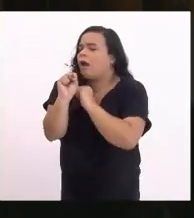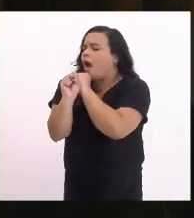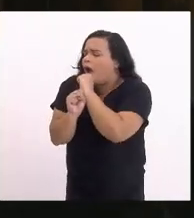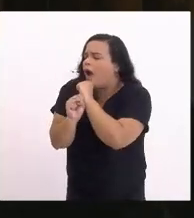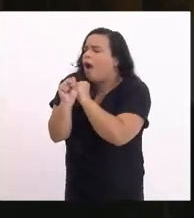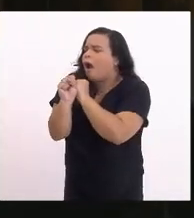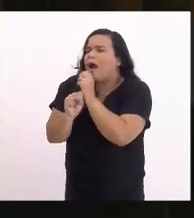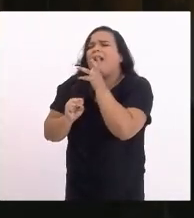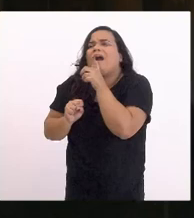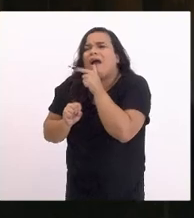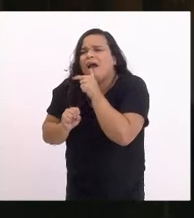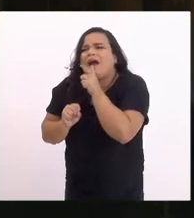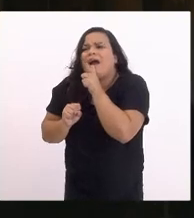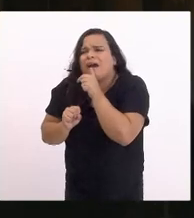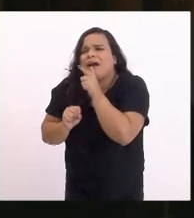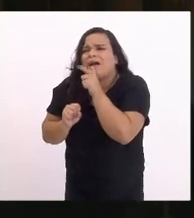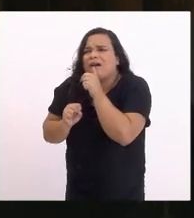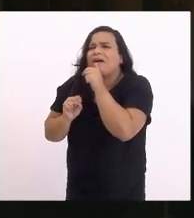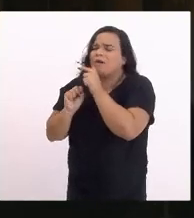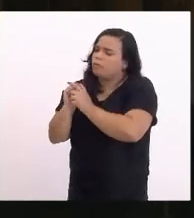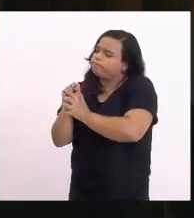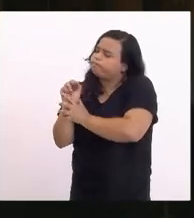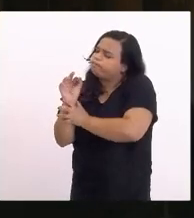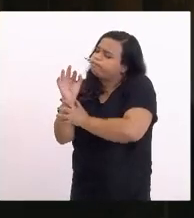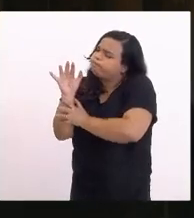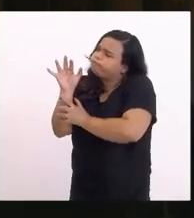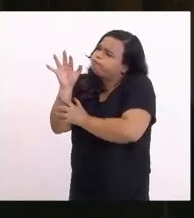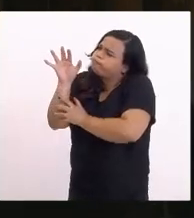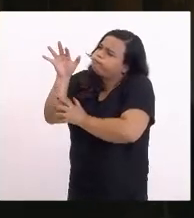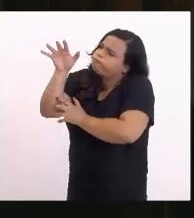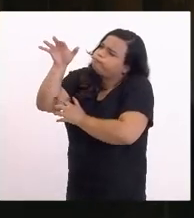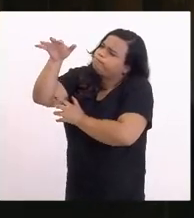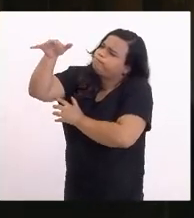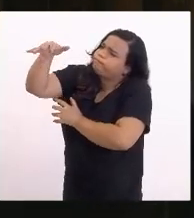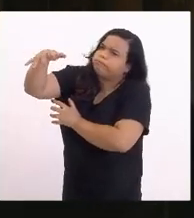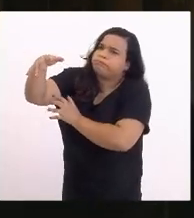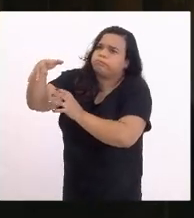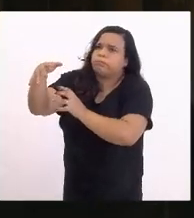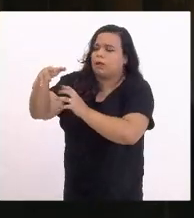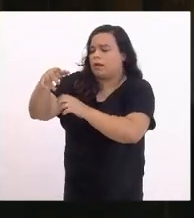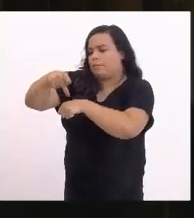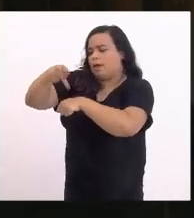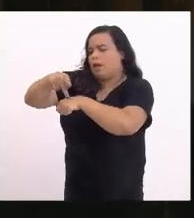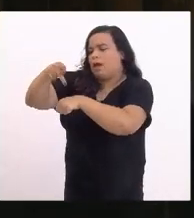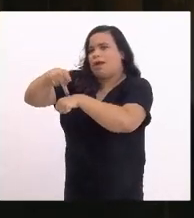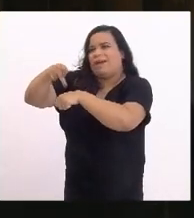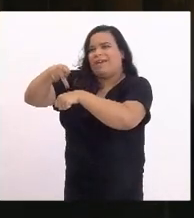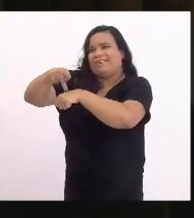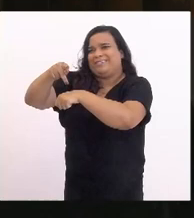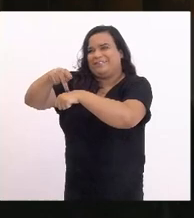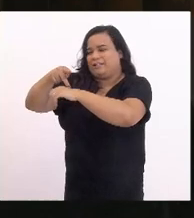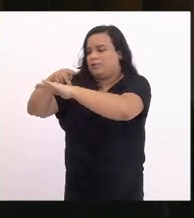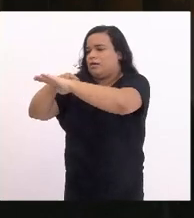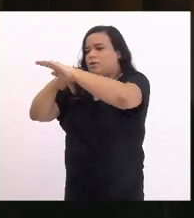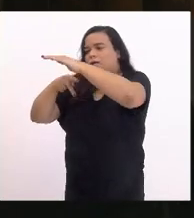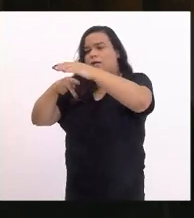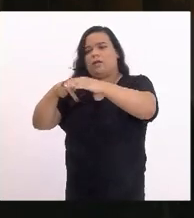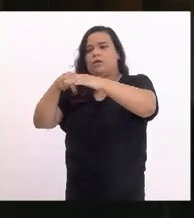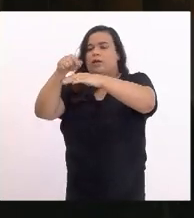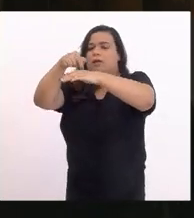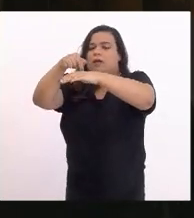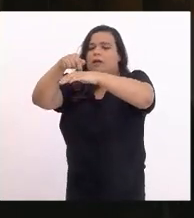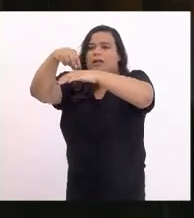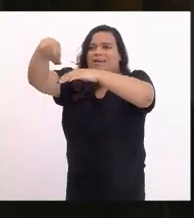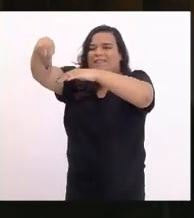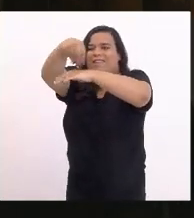aquilo vai arrancar um pedaço daquela capa e vai varrer tudo o que tem para baixo. O que tem para baixo, as casas que